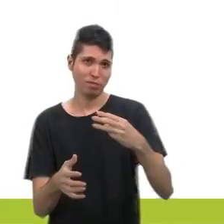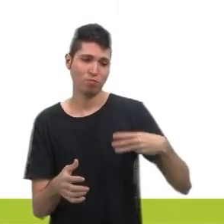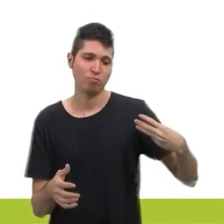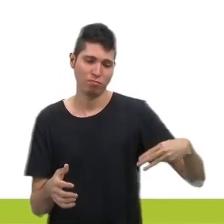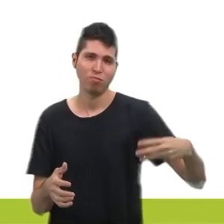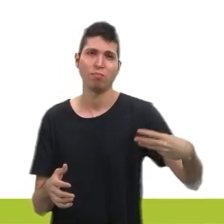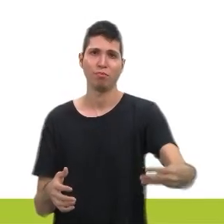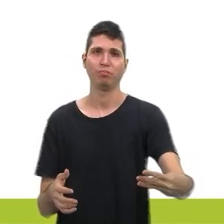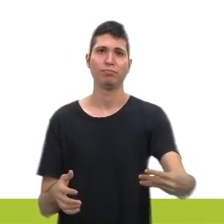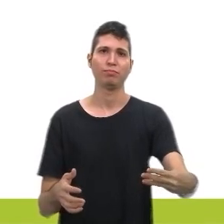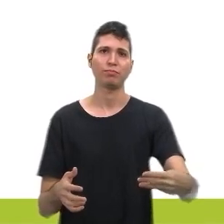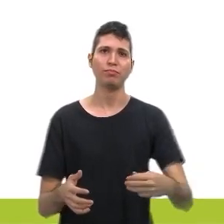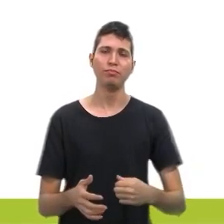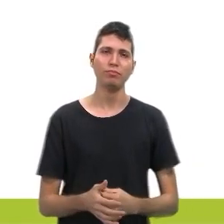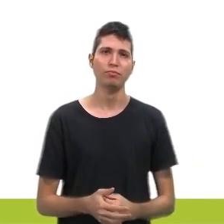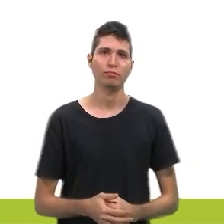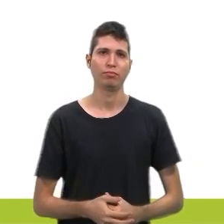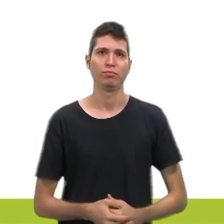próxima.